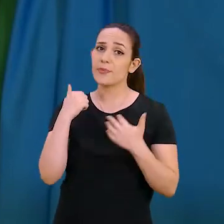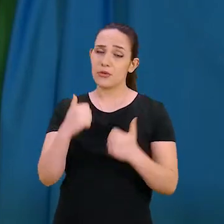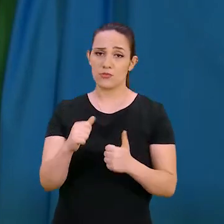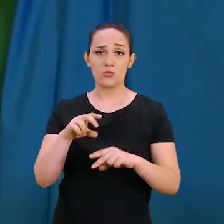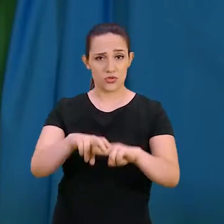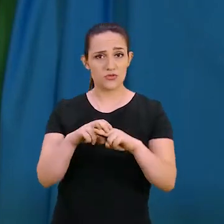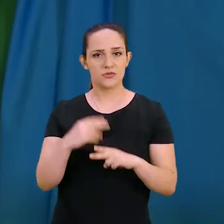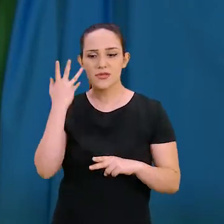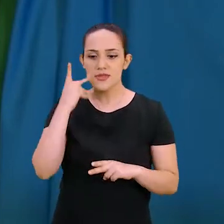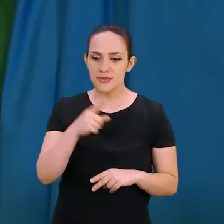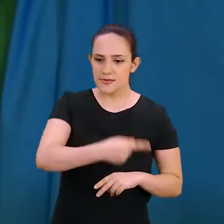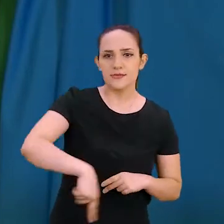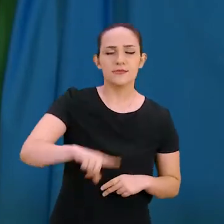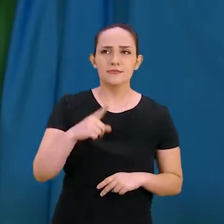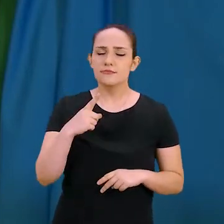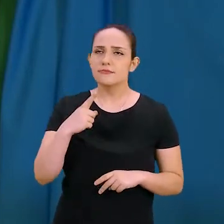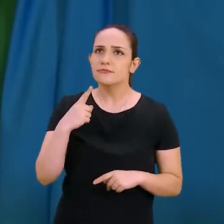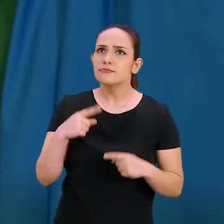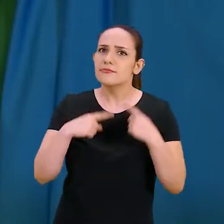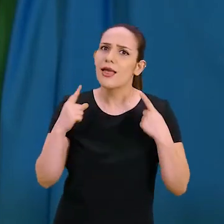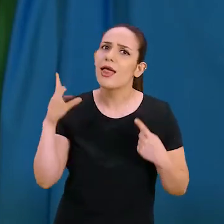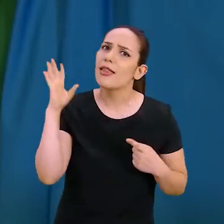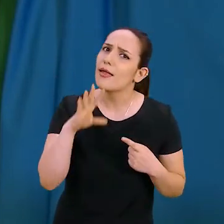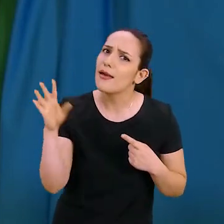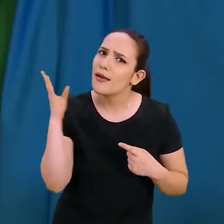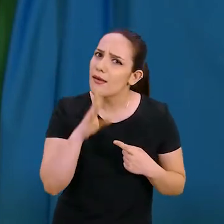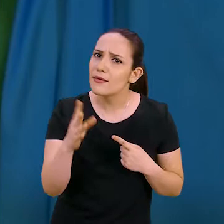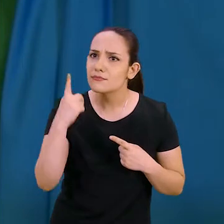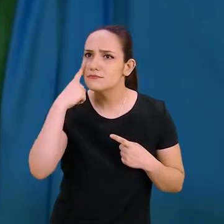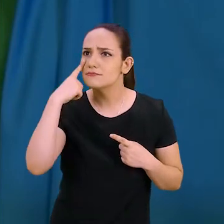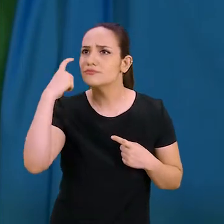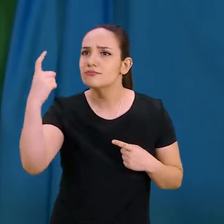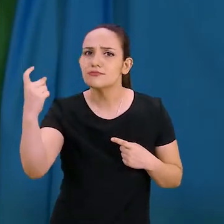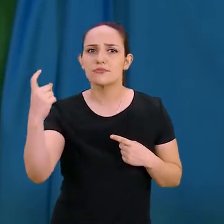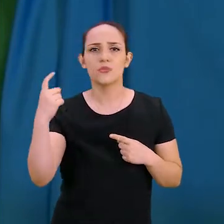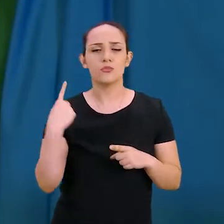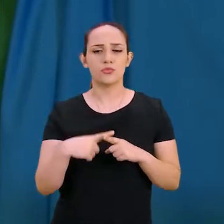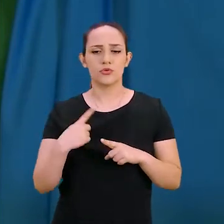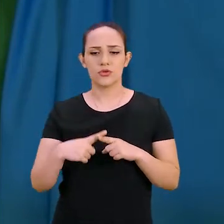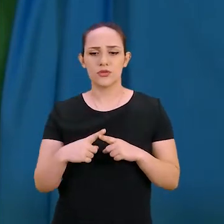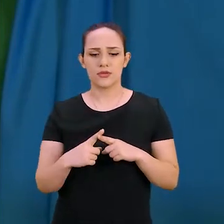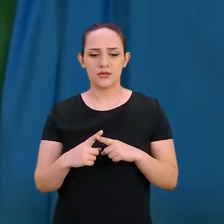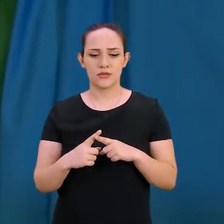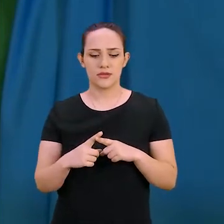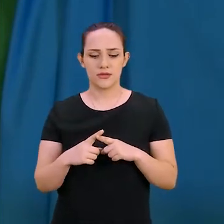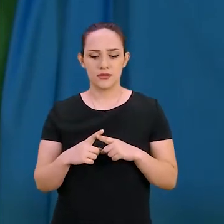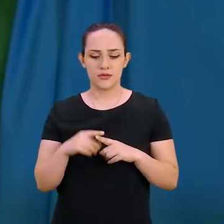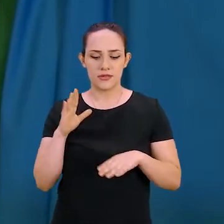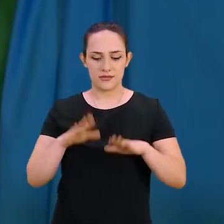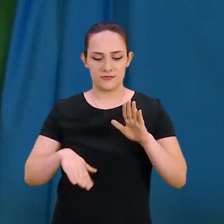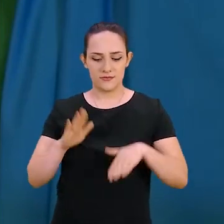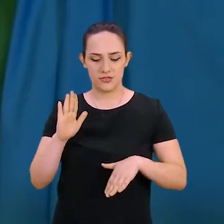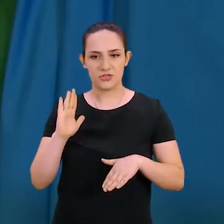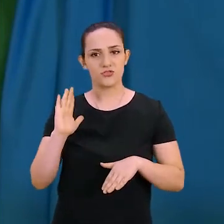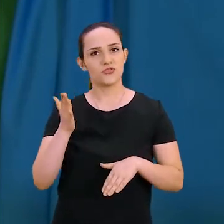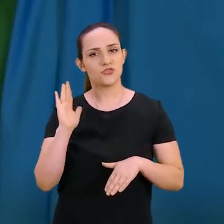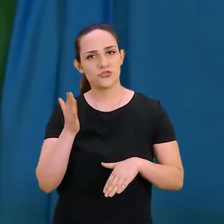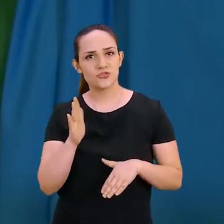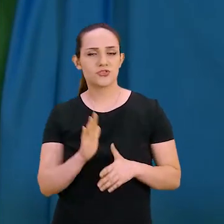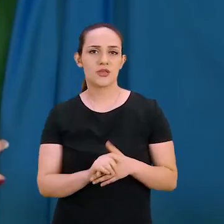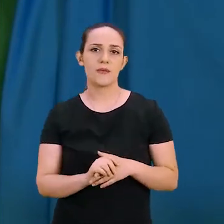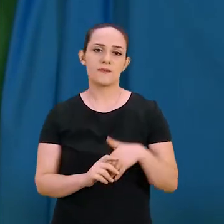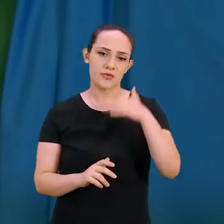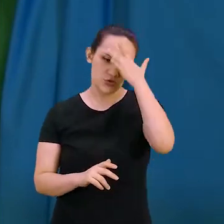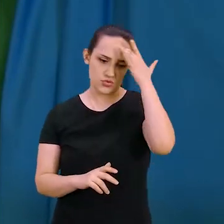crianças acabam se identificando com a história, porque ou já foram votados para líder de sala ou para